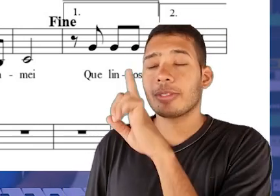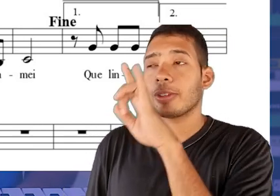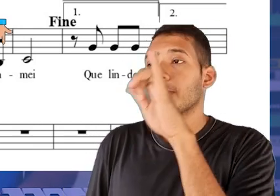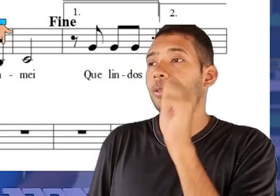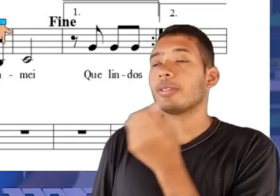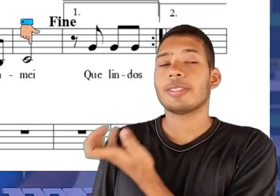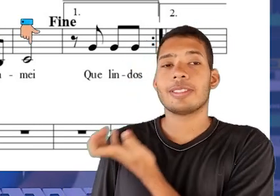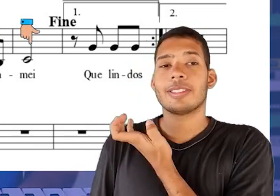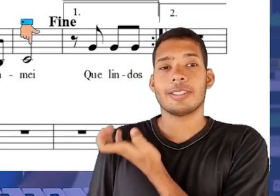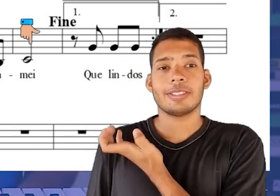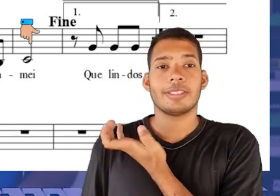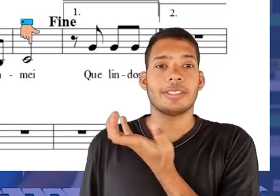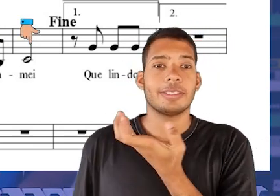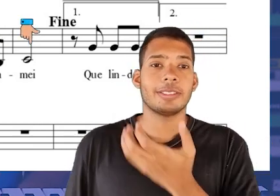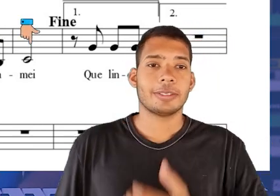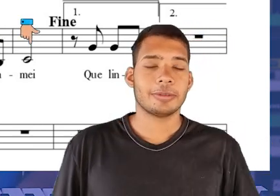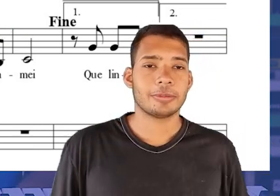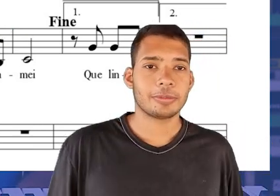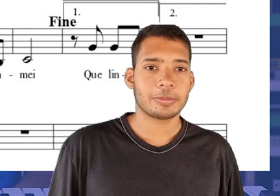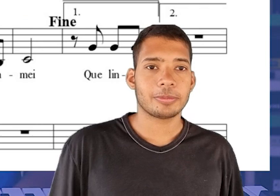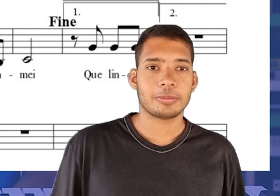eu não amava quem